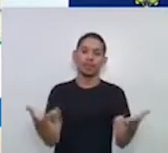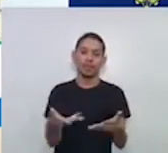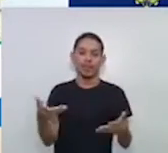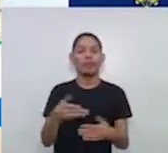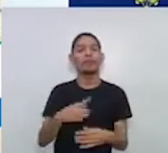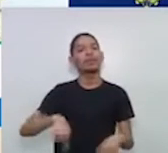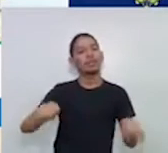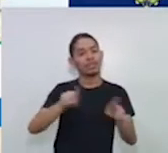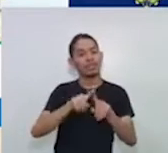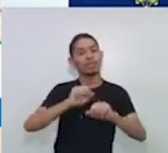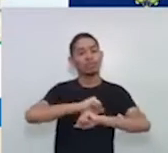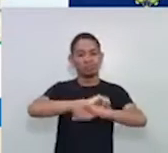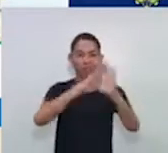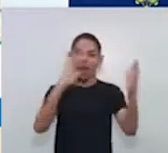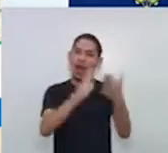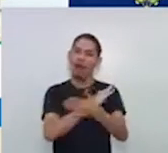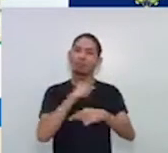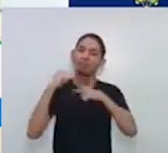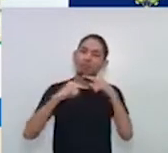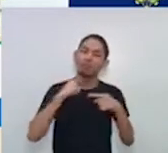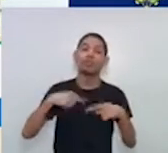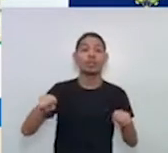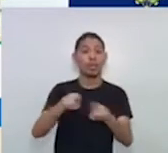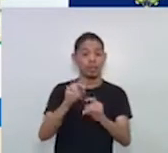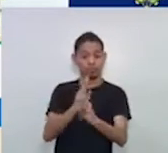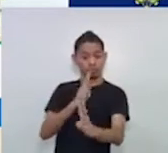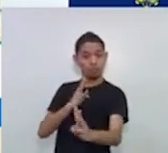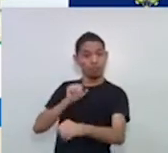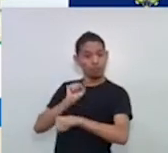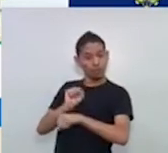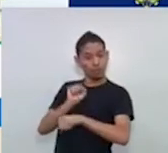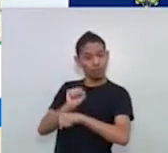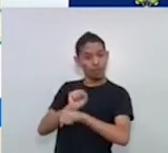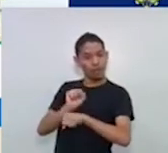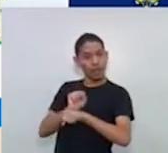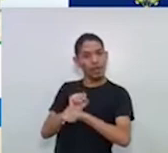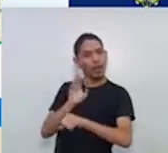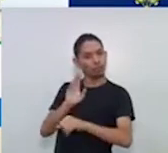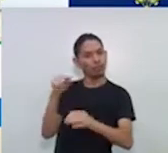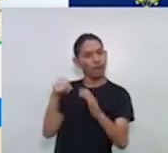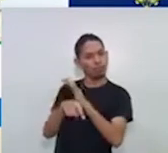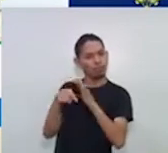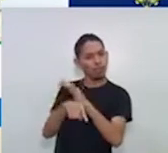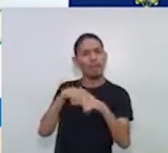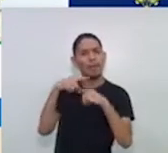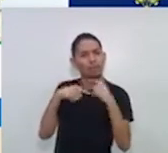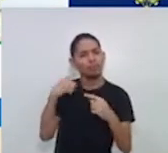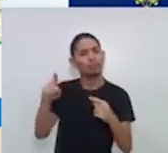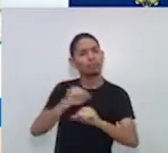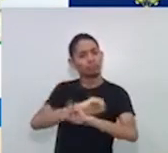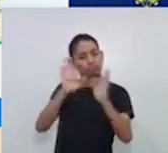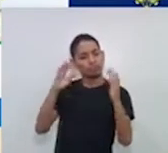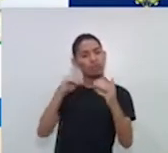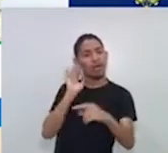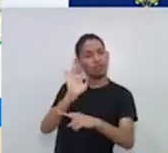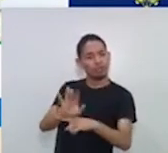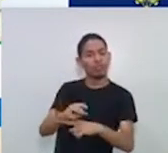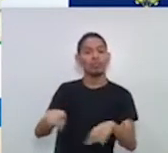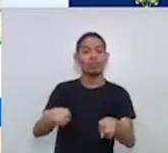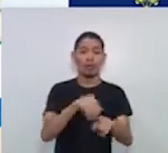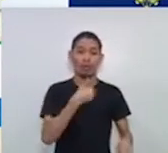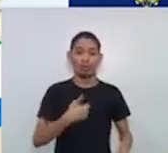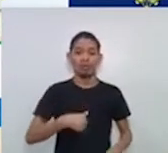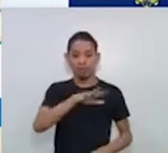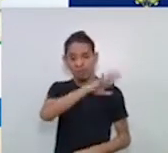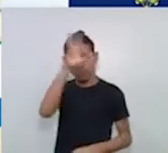Amazonas E espero ter esclarecido que os profissionais que aguardavam um esclarecimento a respeito desses pontos que o trabalho do Estado do Amazonas foram